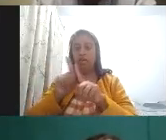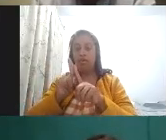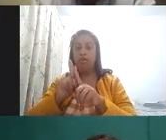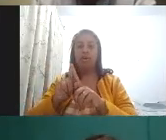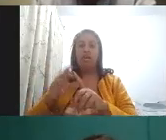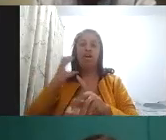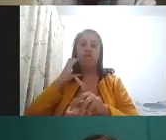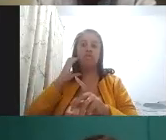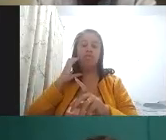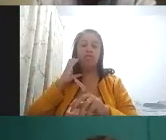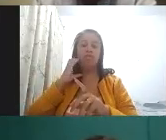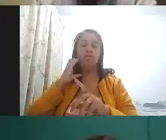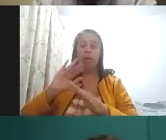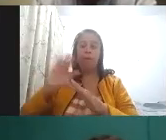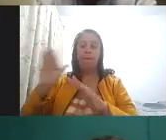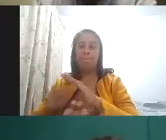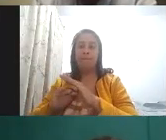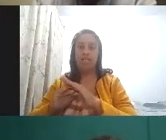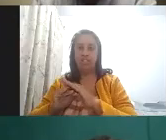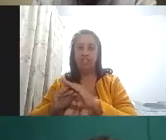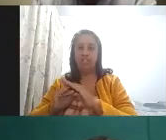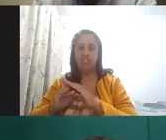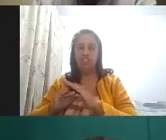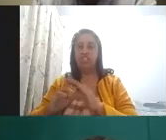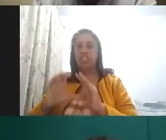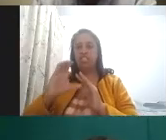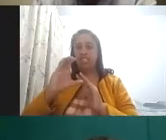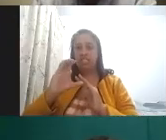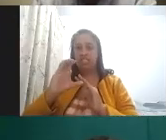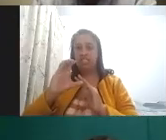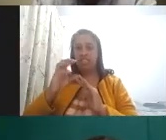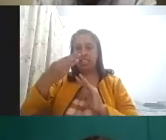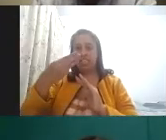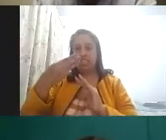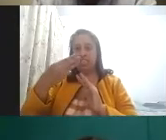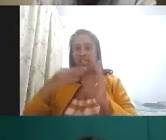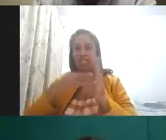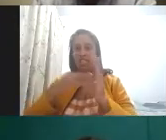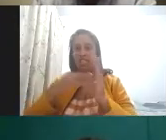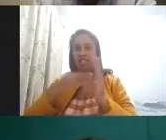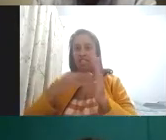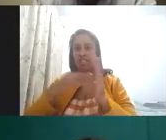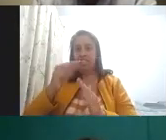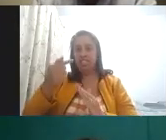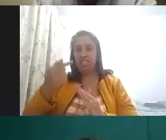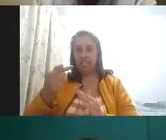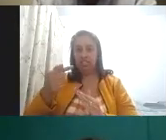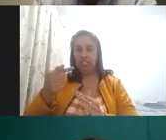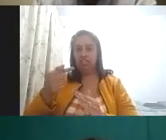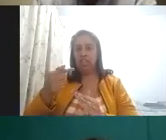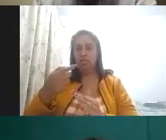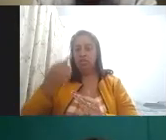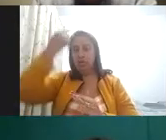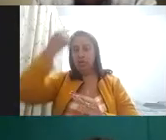de C3 até C7, e ela tem amplos movimentos no plano sagital. Ela, então, é especializada em